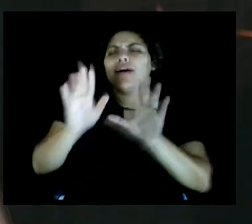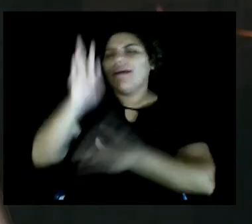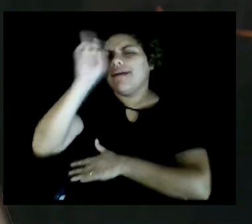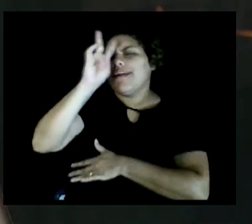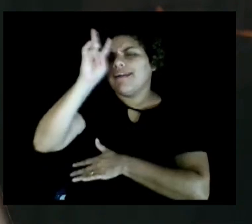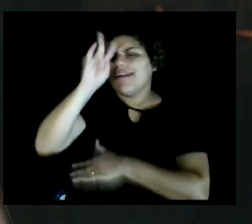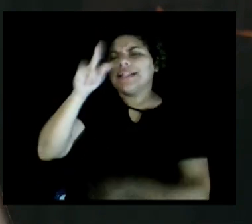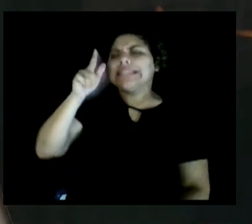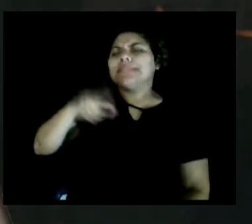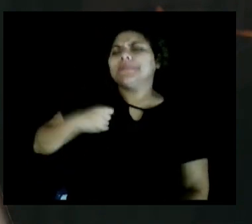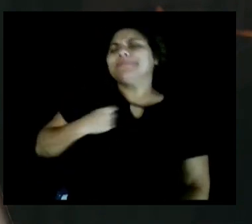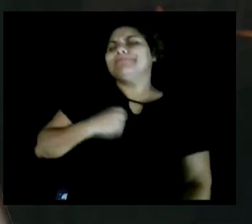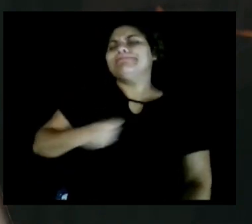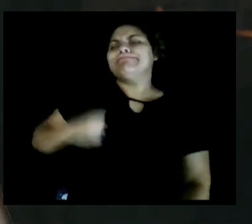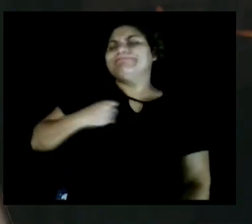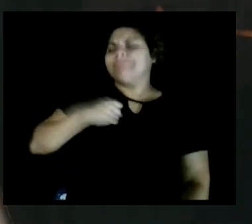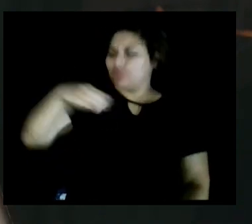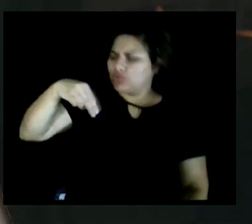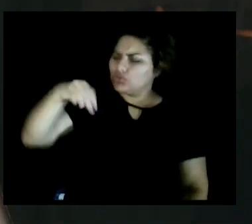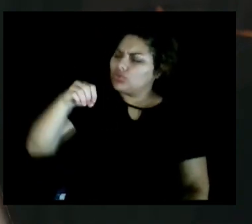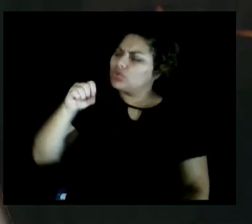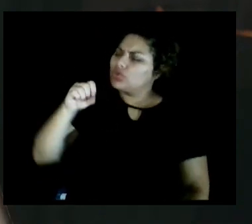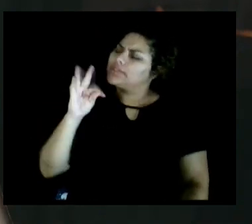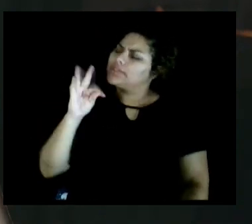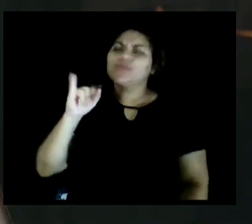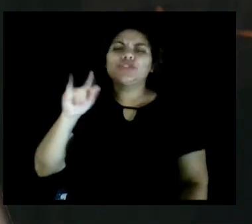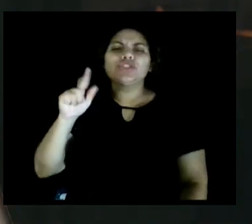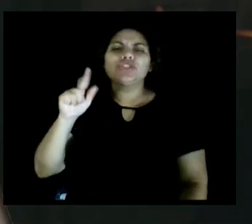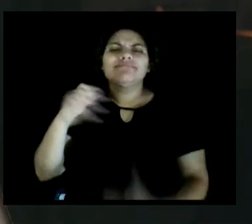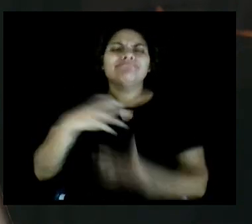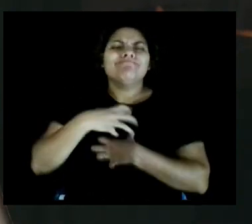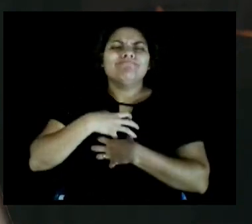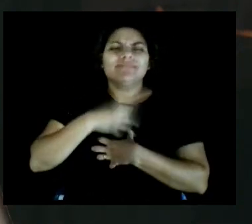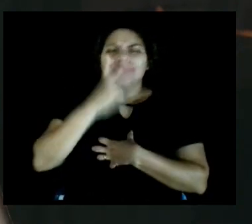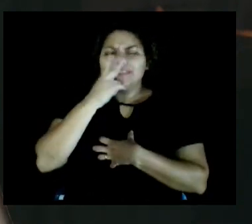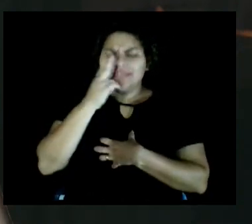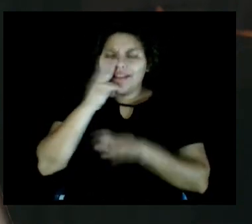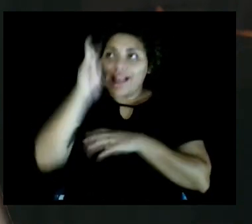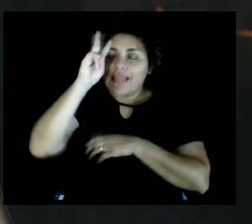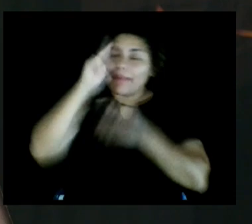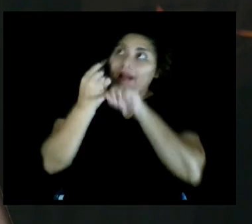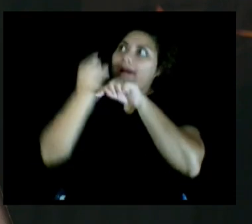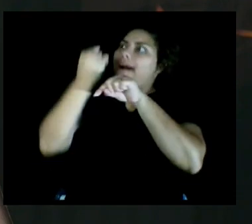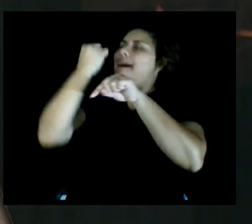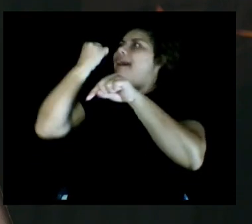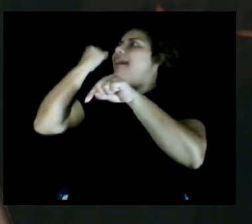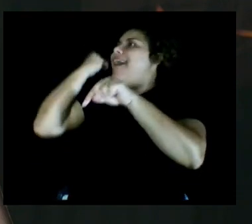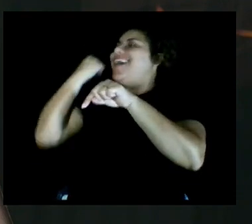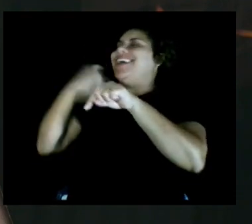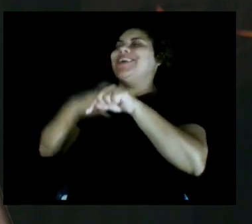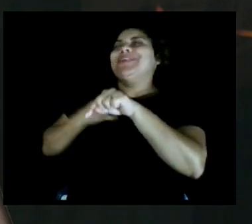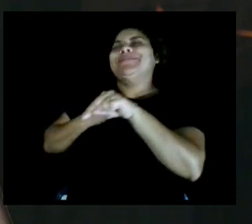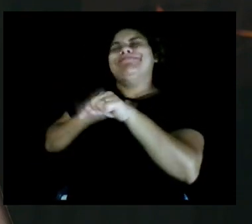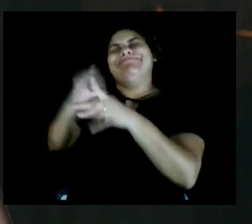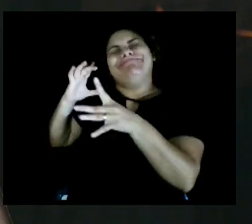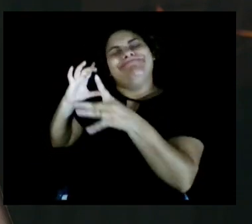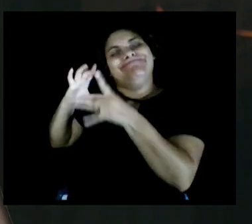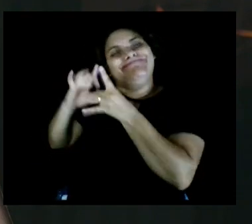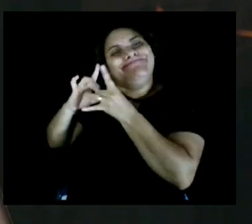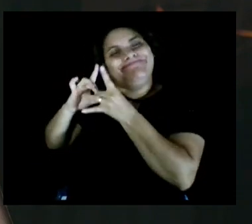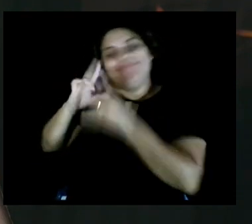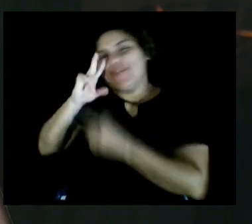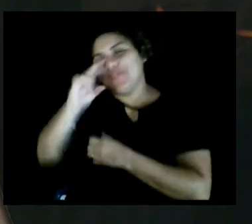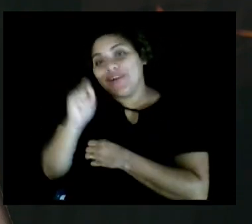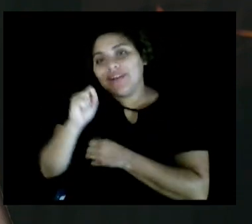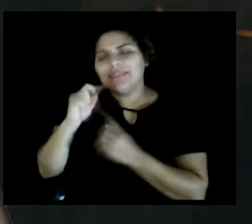uma sensação de apreço pelas lembranças e pode ser acompanhada por sentimentos de conforto e contentamento. Mas o